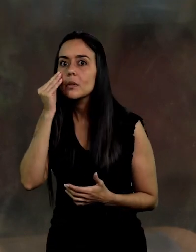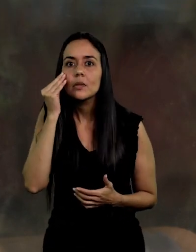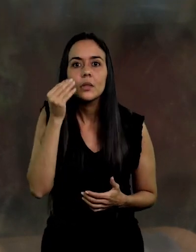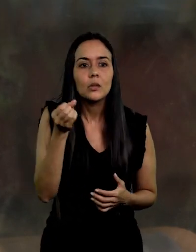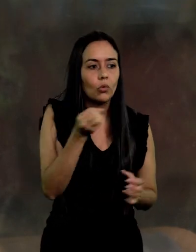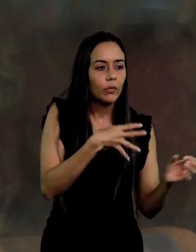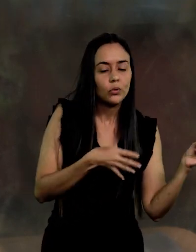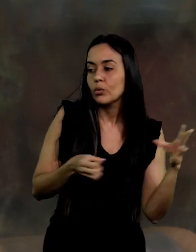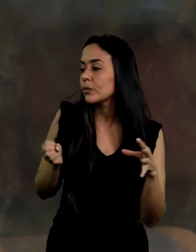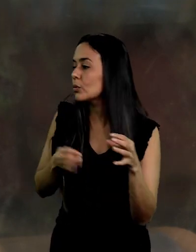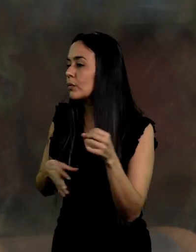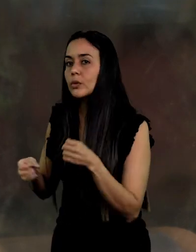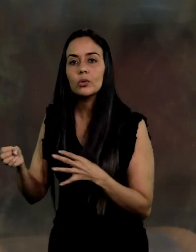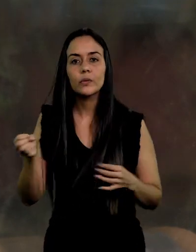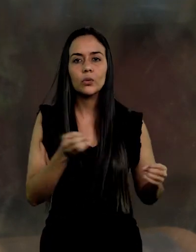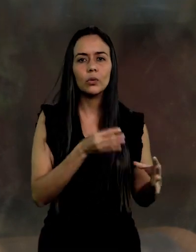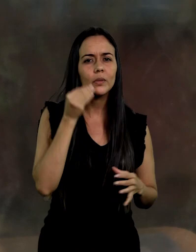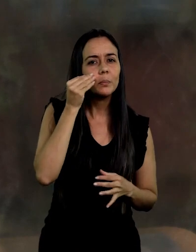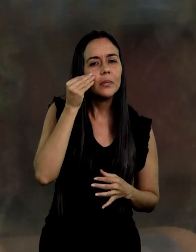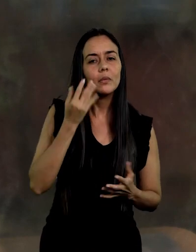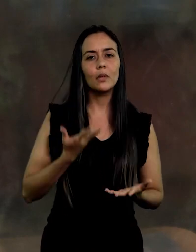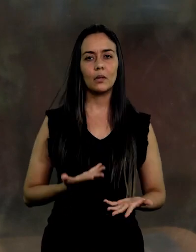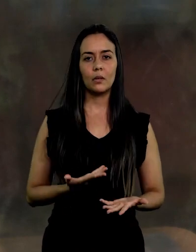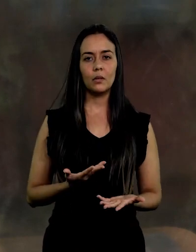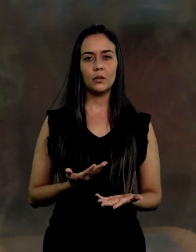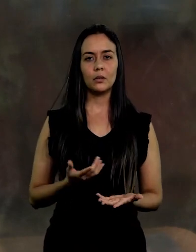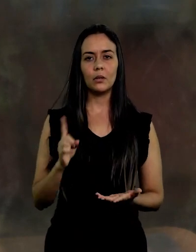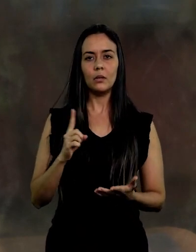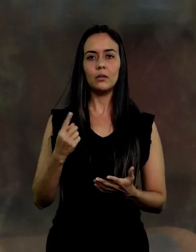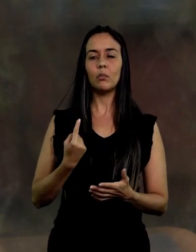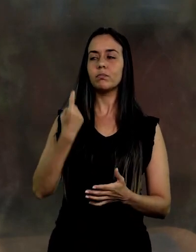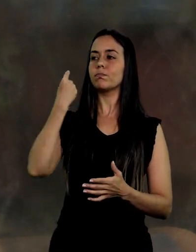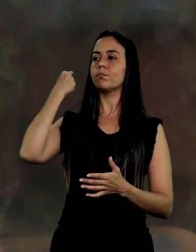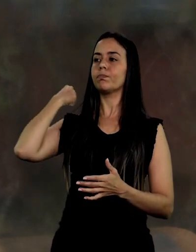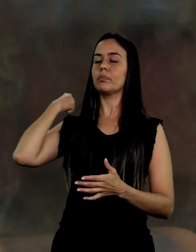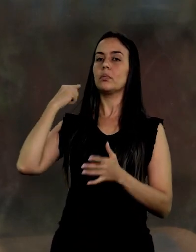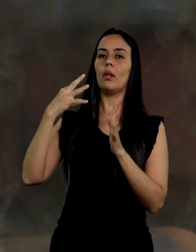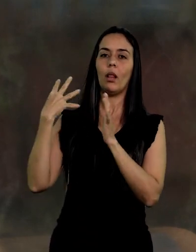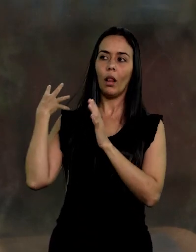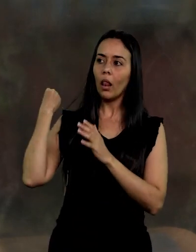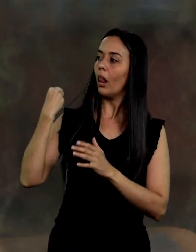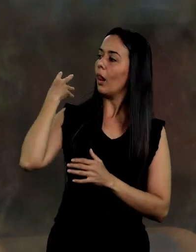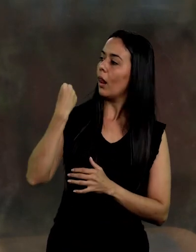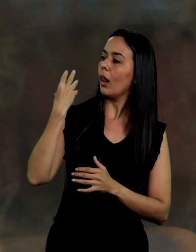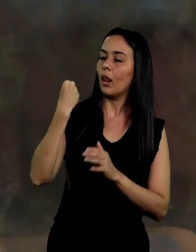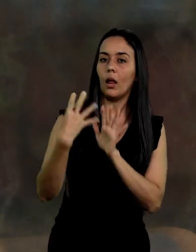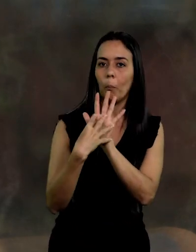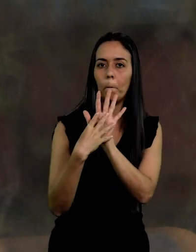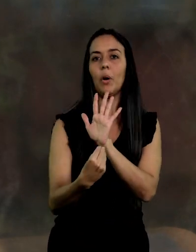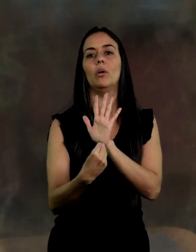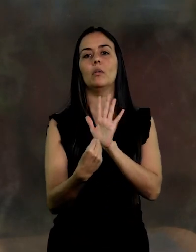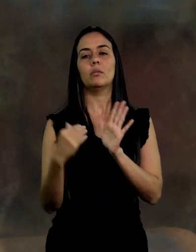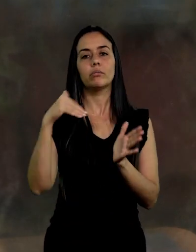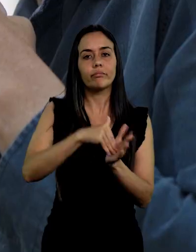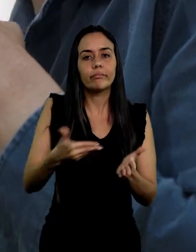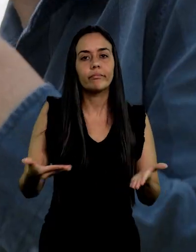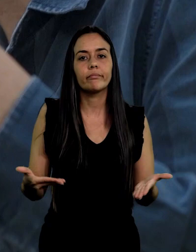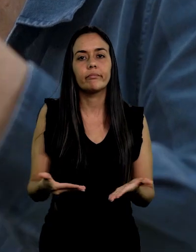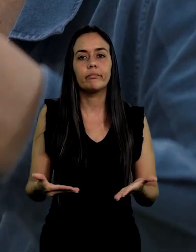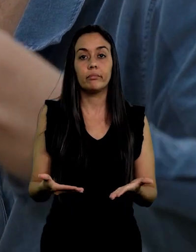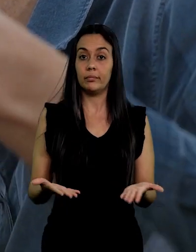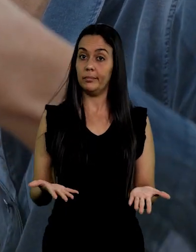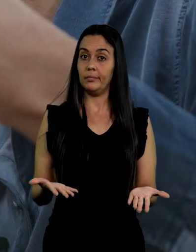está possível de ser reconhecido, não é possível ser representado, é o contato com uma...